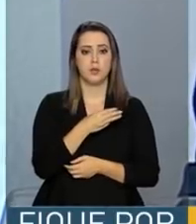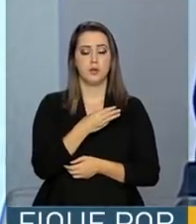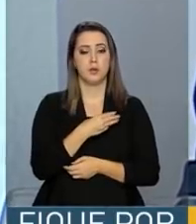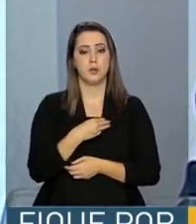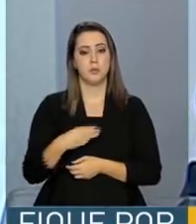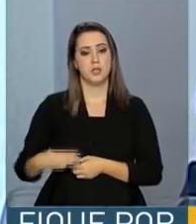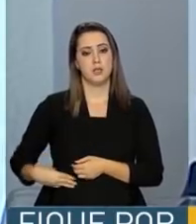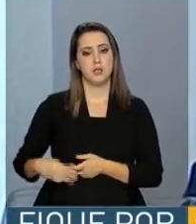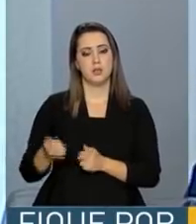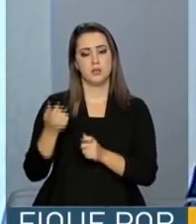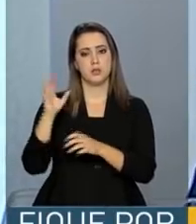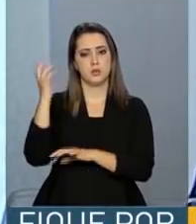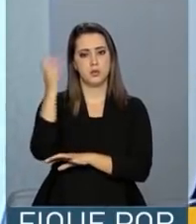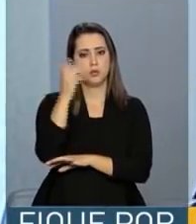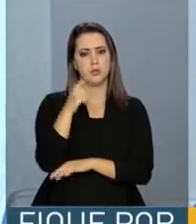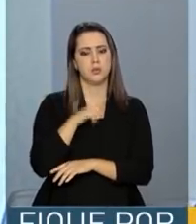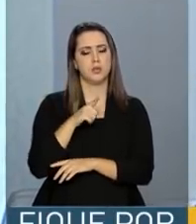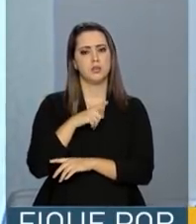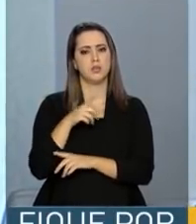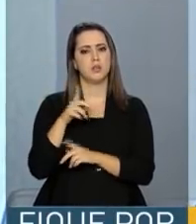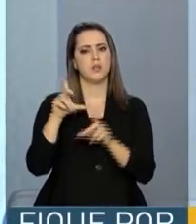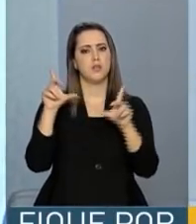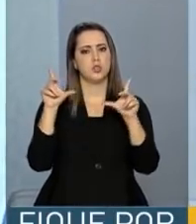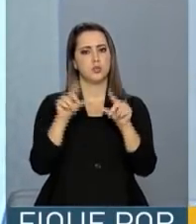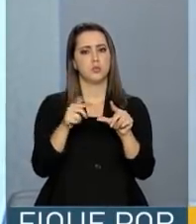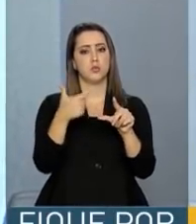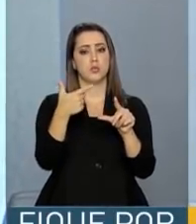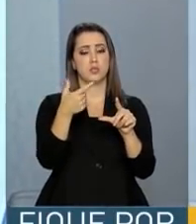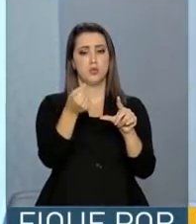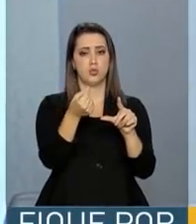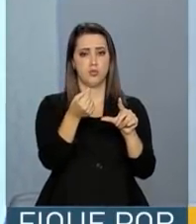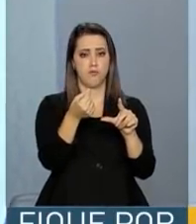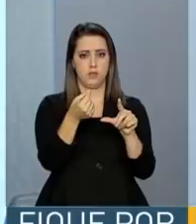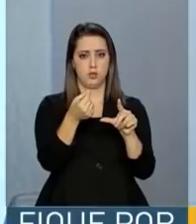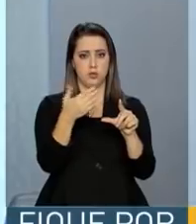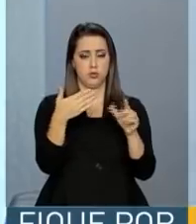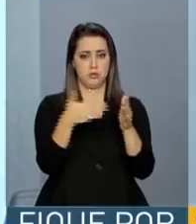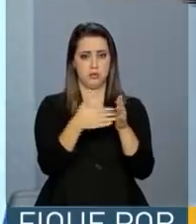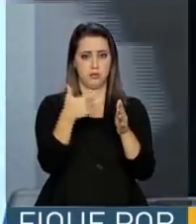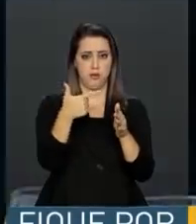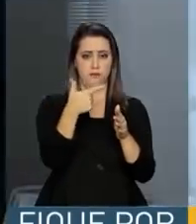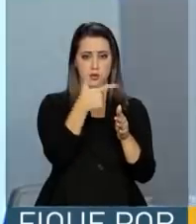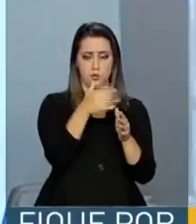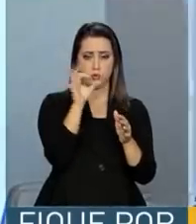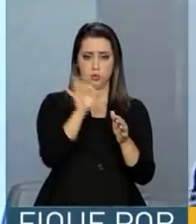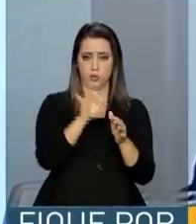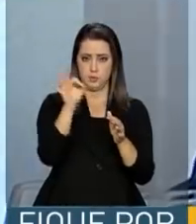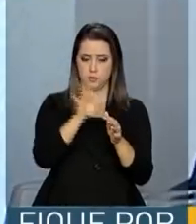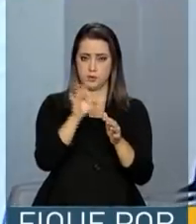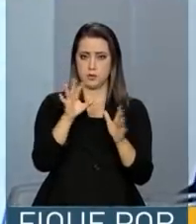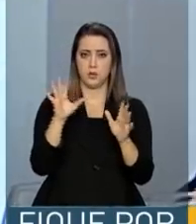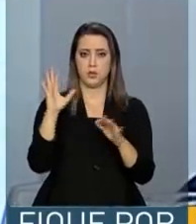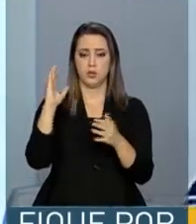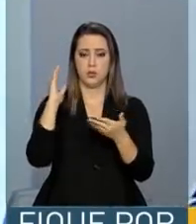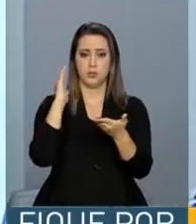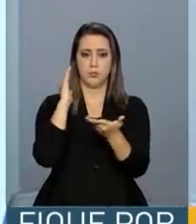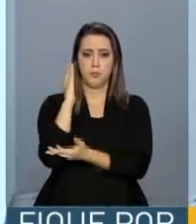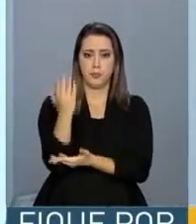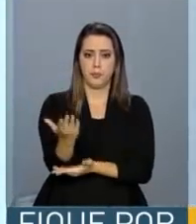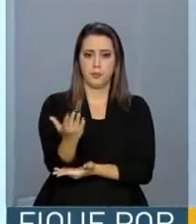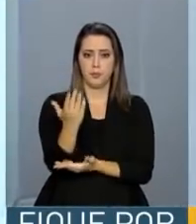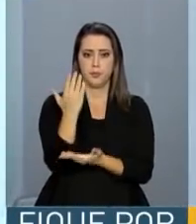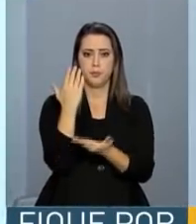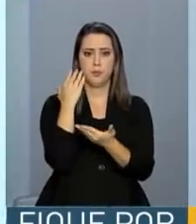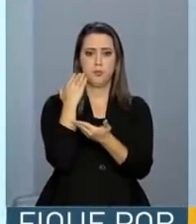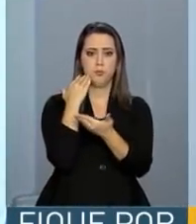houve uma redução de 21 22% desmatamento entre julho do ano passado e este ano não é além